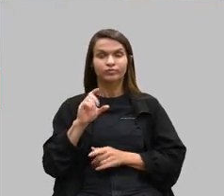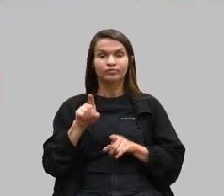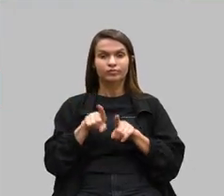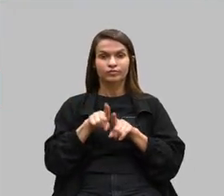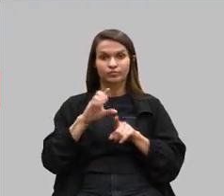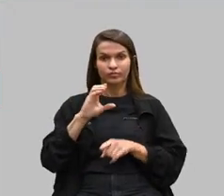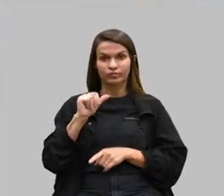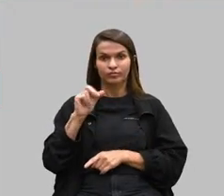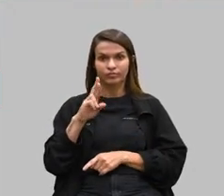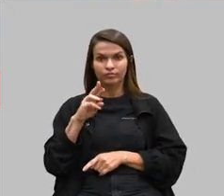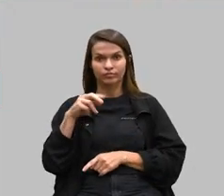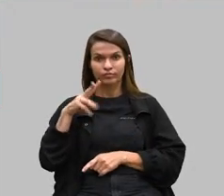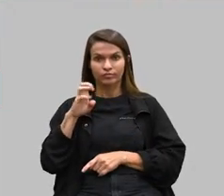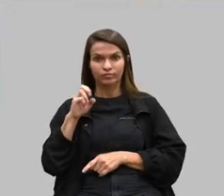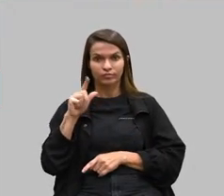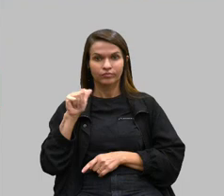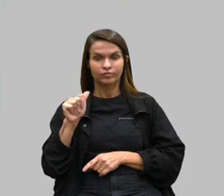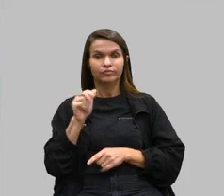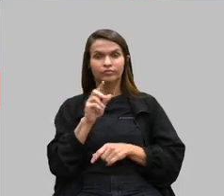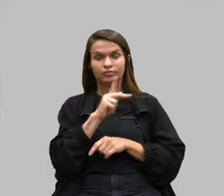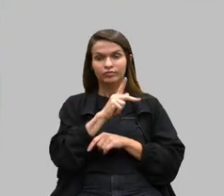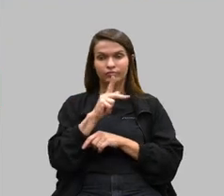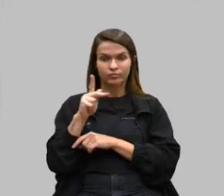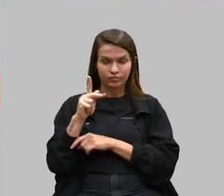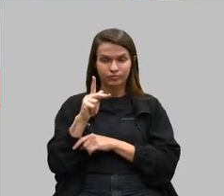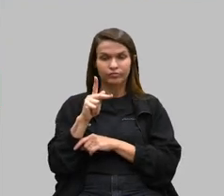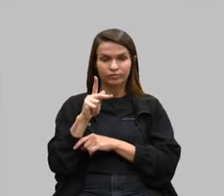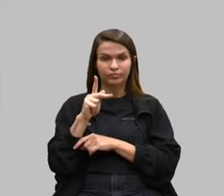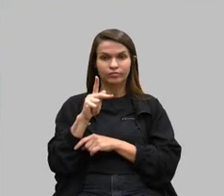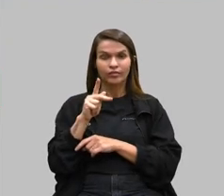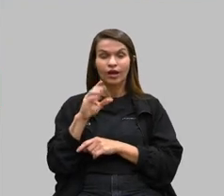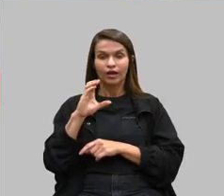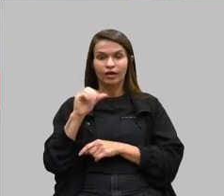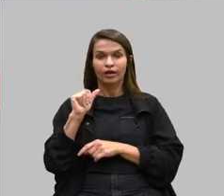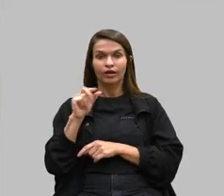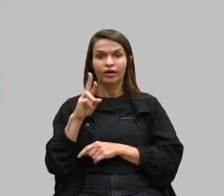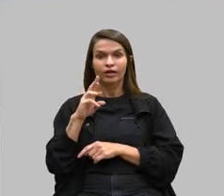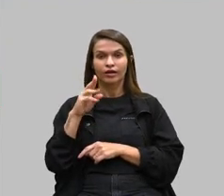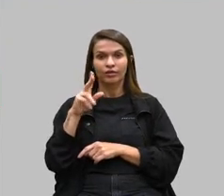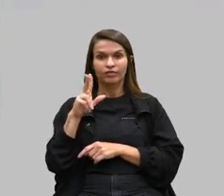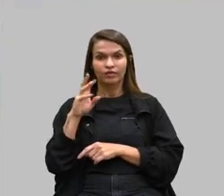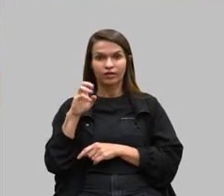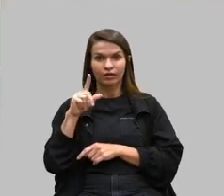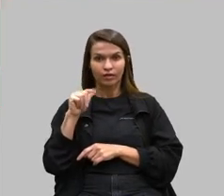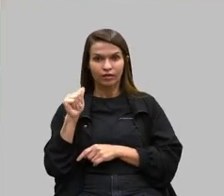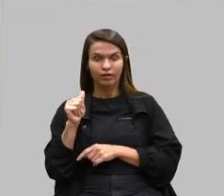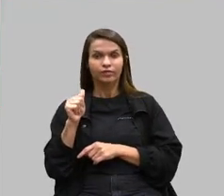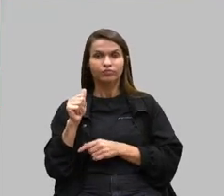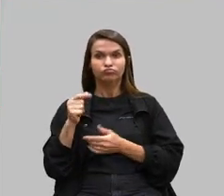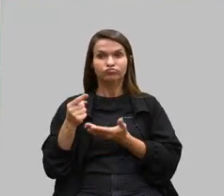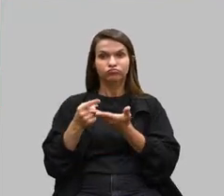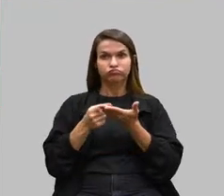presidente da MTC multimodal Caravelas conosco Uma salva de palmas